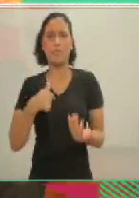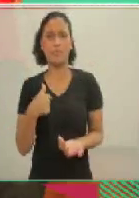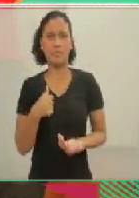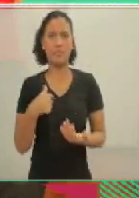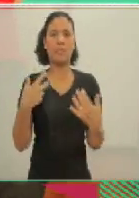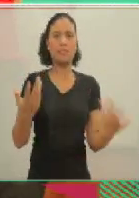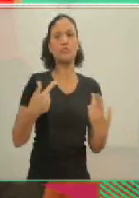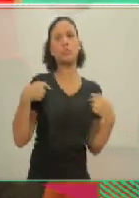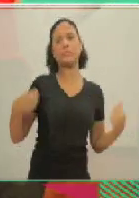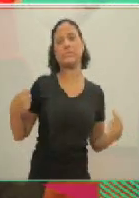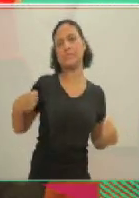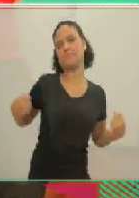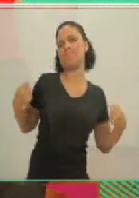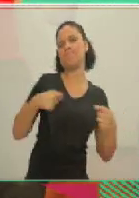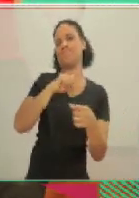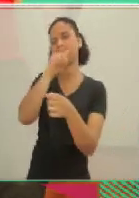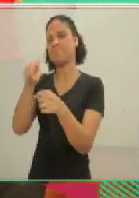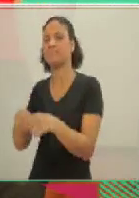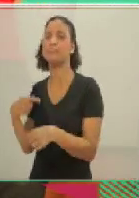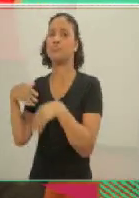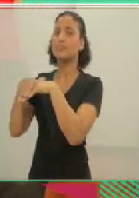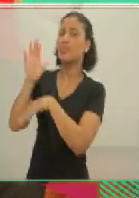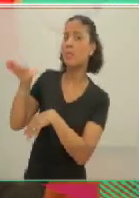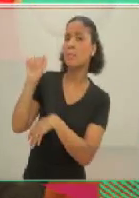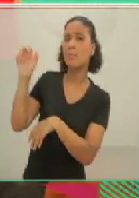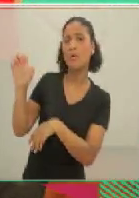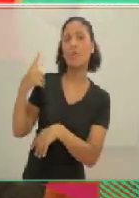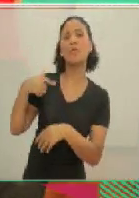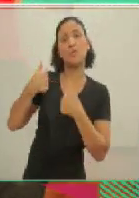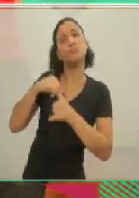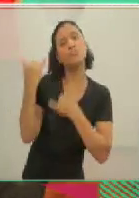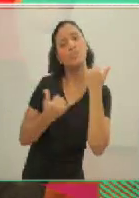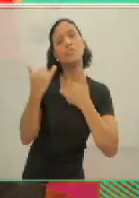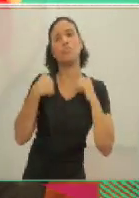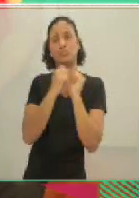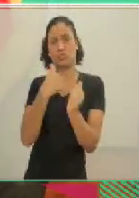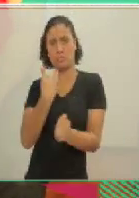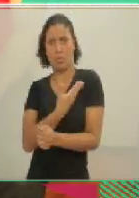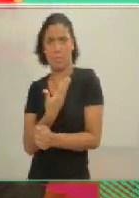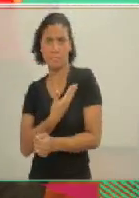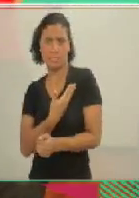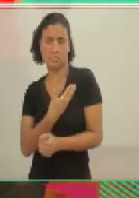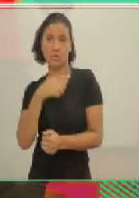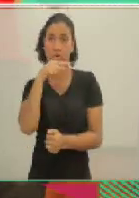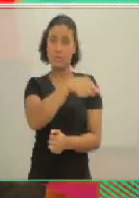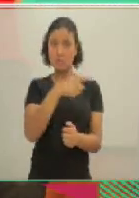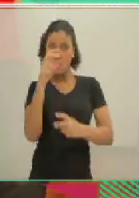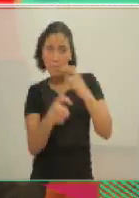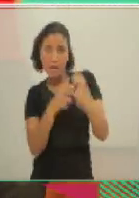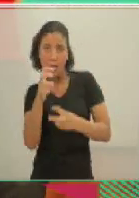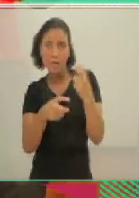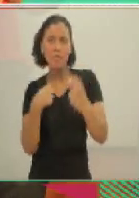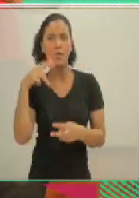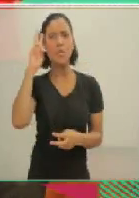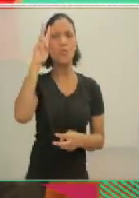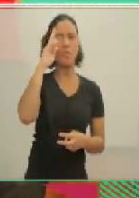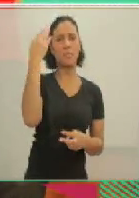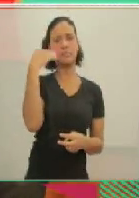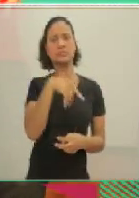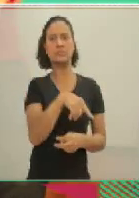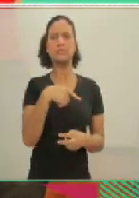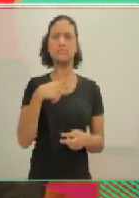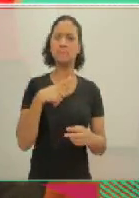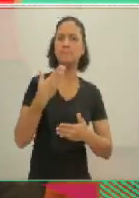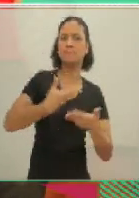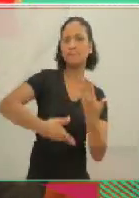tal, então eu tinha que voltar e falava, olha, eu tô agora brincando com meu amigo e tal, e aí no parquinho eu lembro que a